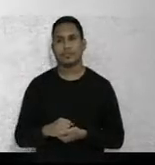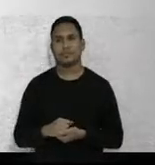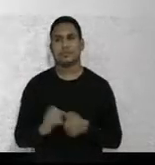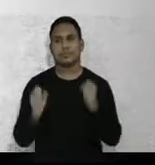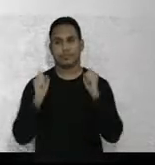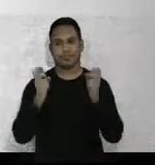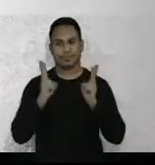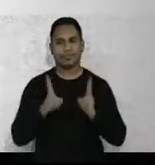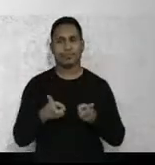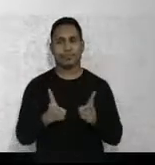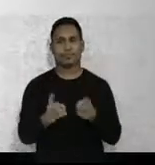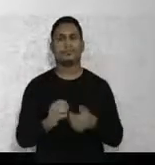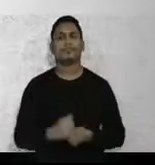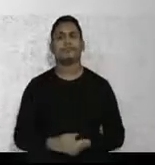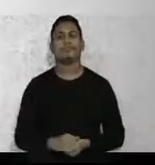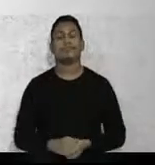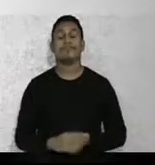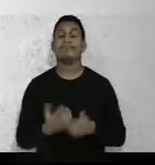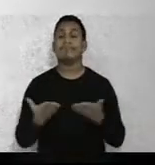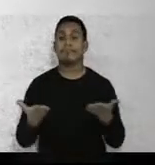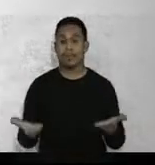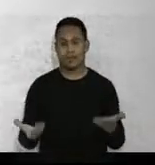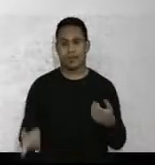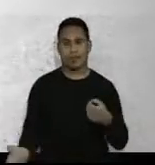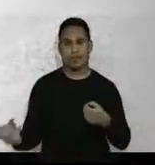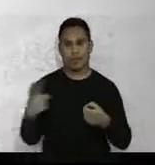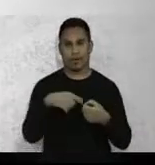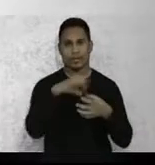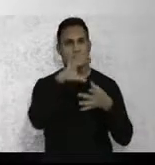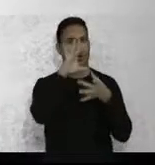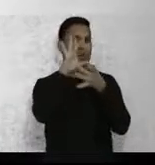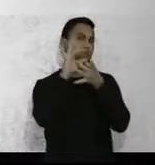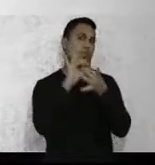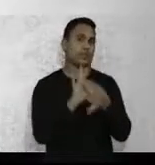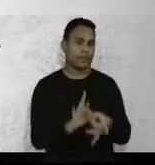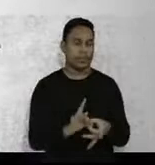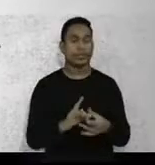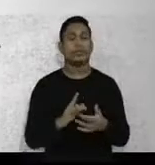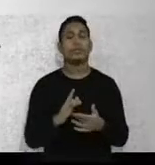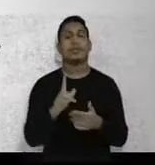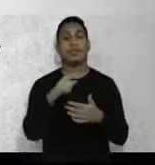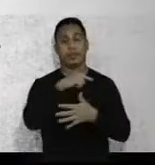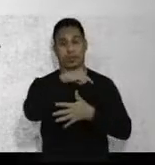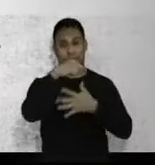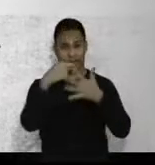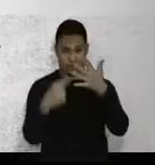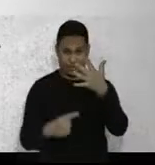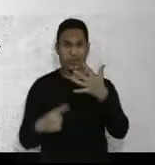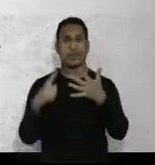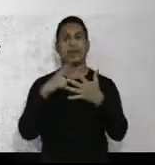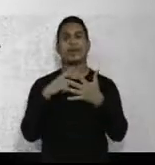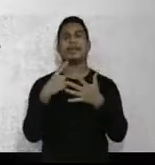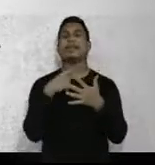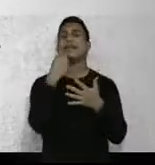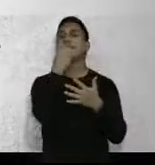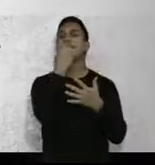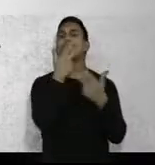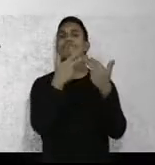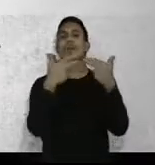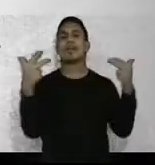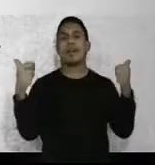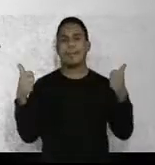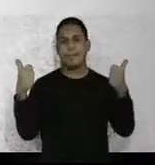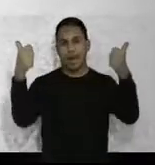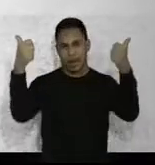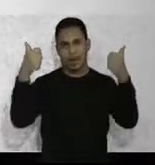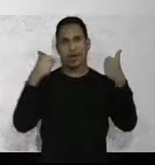Então, só voltando aqui, por que eu falei, né? Então, os 5 suplementos que têm benefícios para a melhora de performance esportiva são